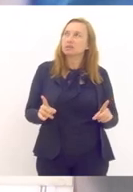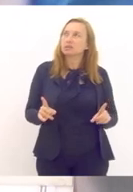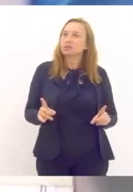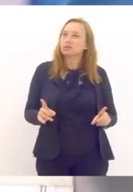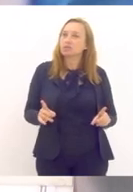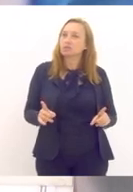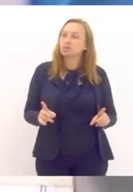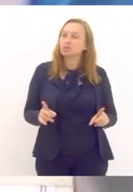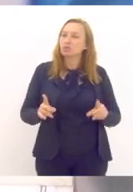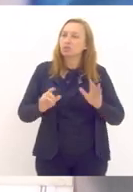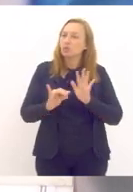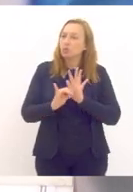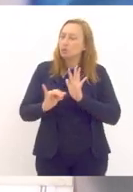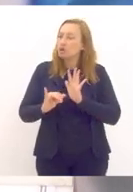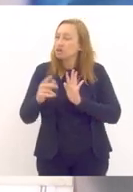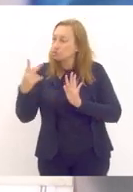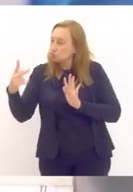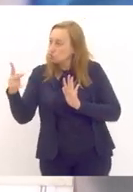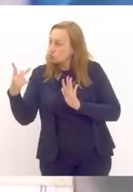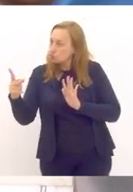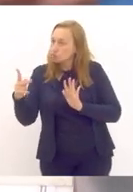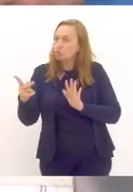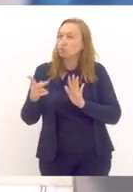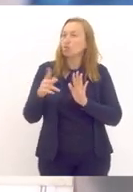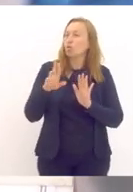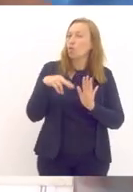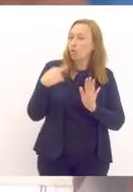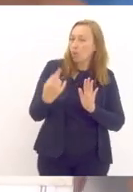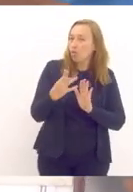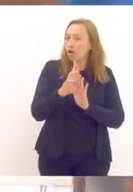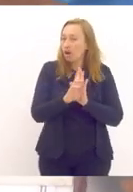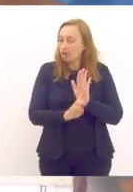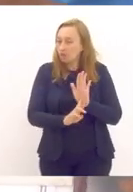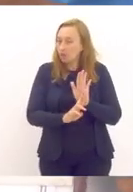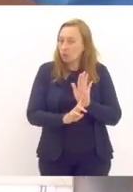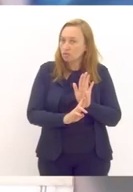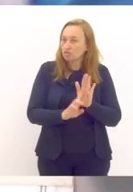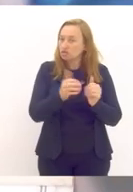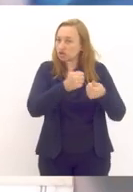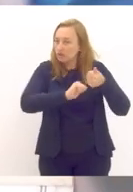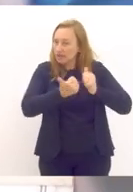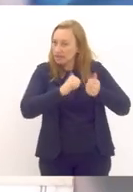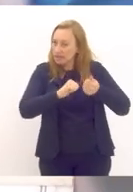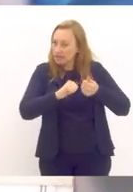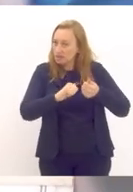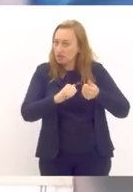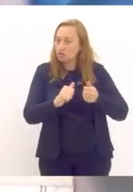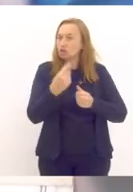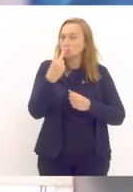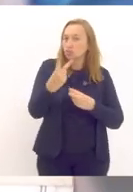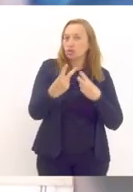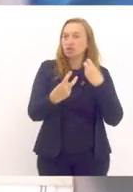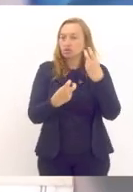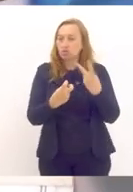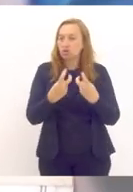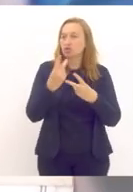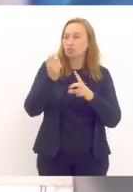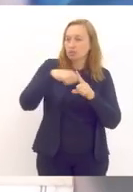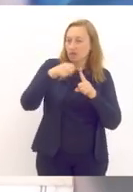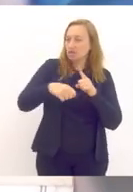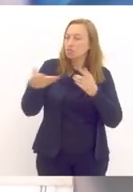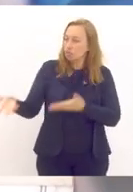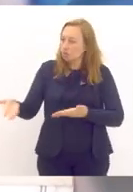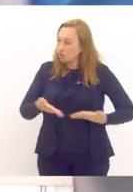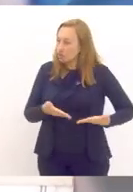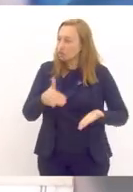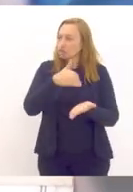a sua publicação ou do seu relatório bimestral de avaliação de receita, dois em dois meses, convido o secretário,